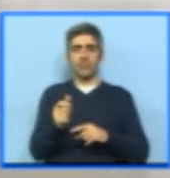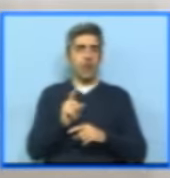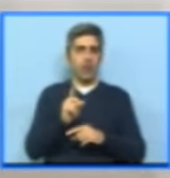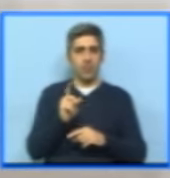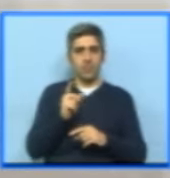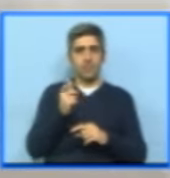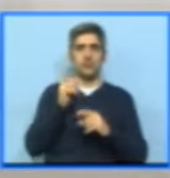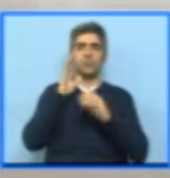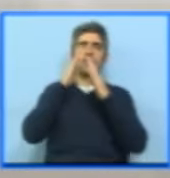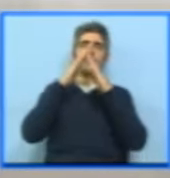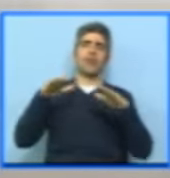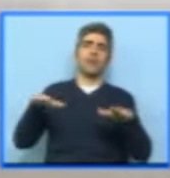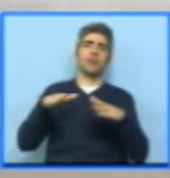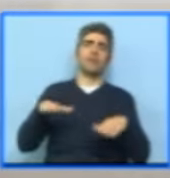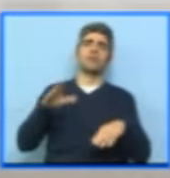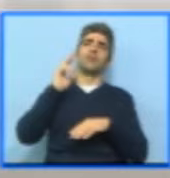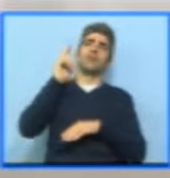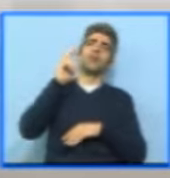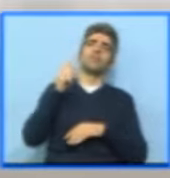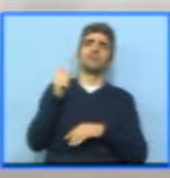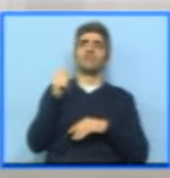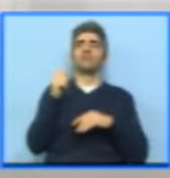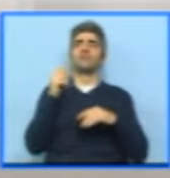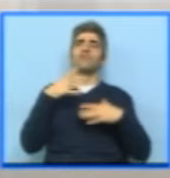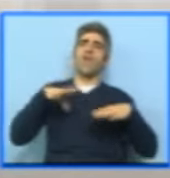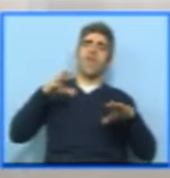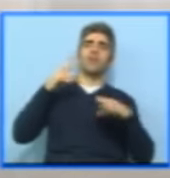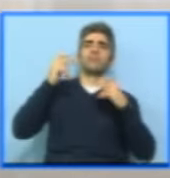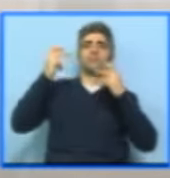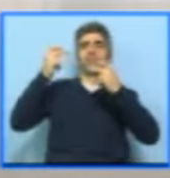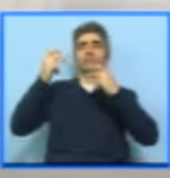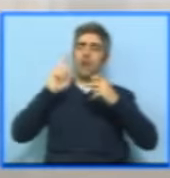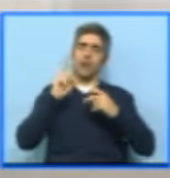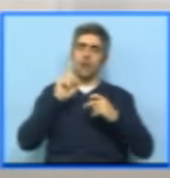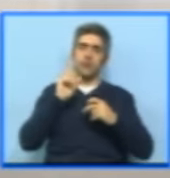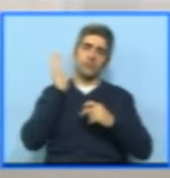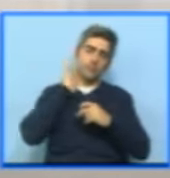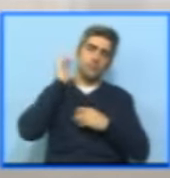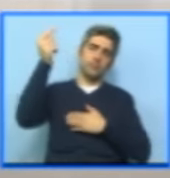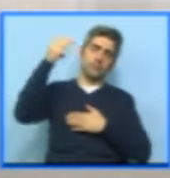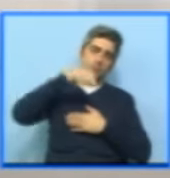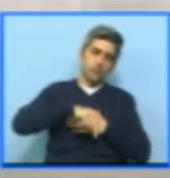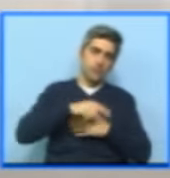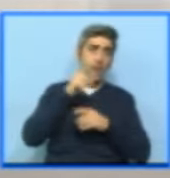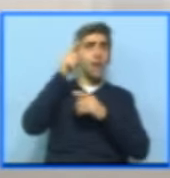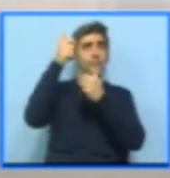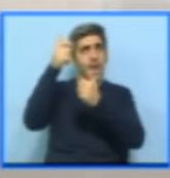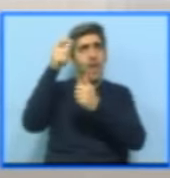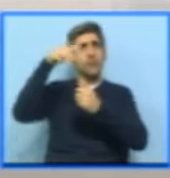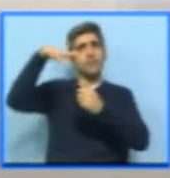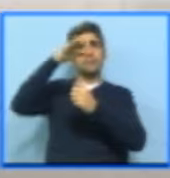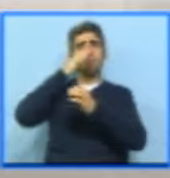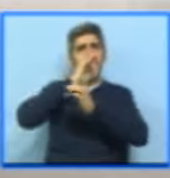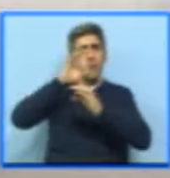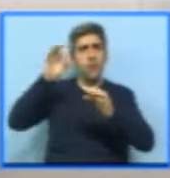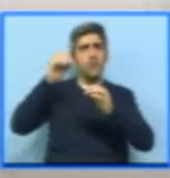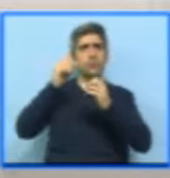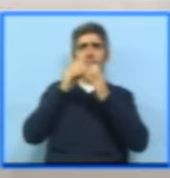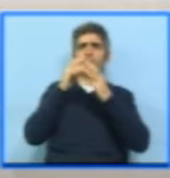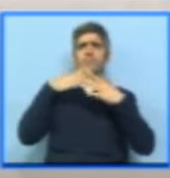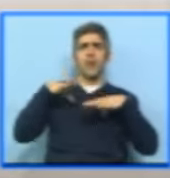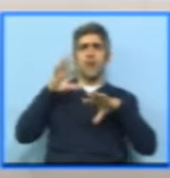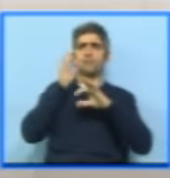numas tendas, assim, a desfrutar, umas férias. Não, têm que descer cá para baixo. Estavam lá muito bem, aquilo era maravilhoso, eram